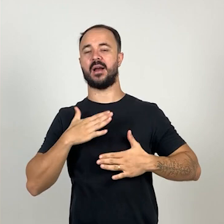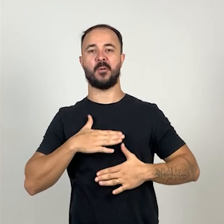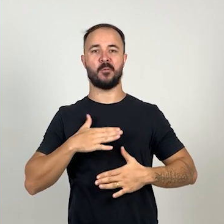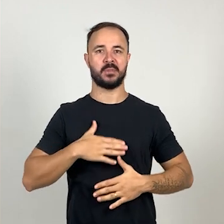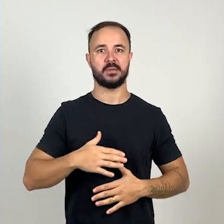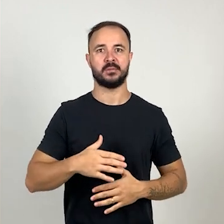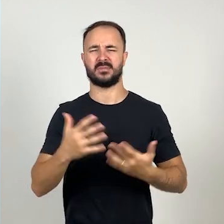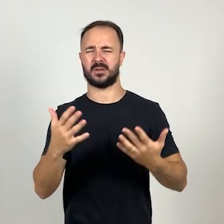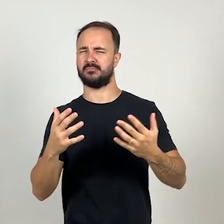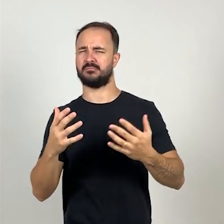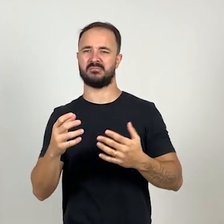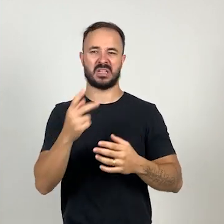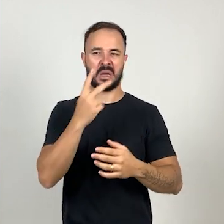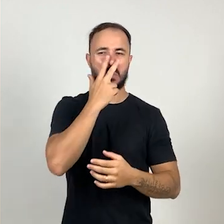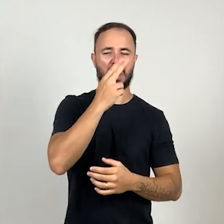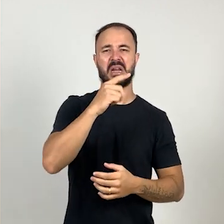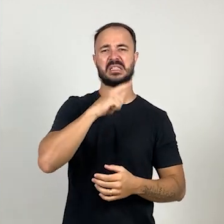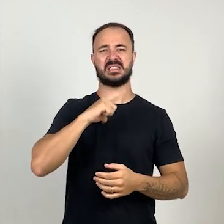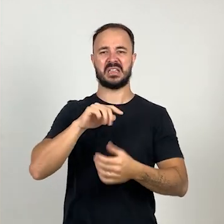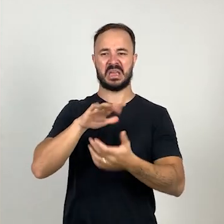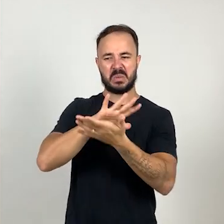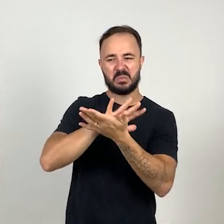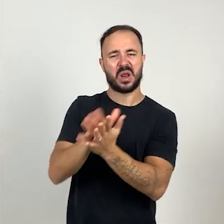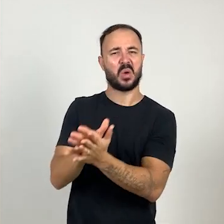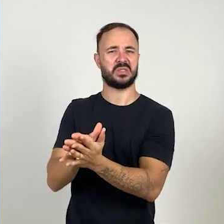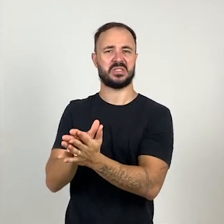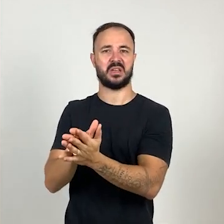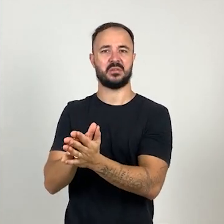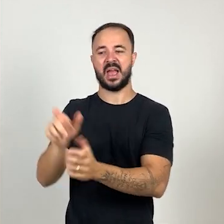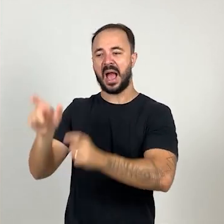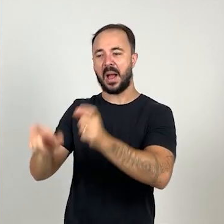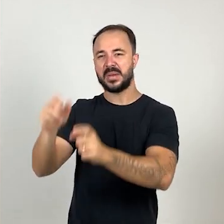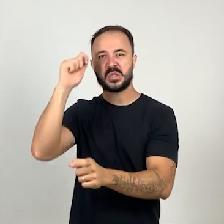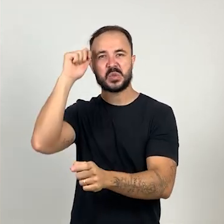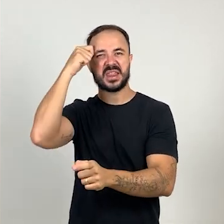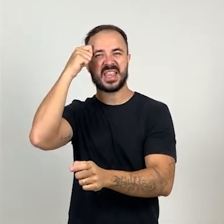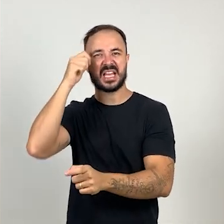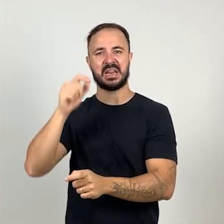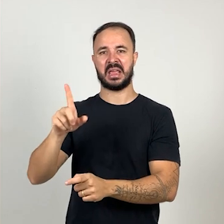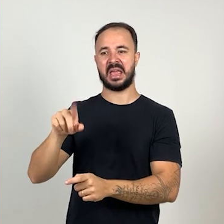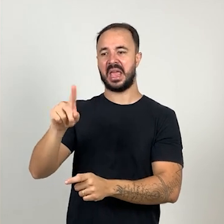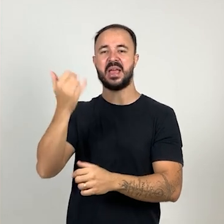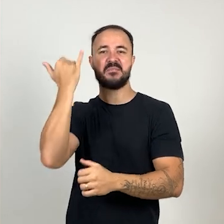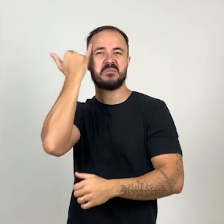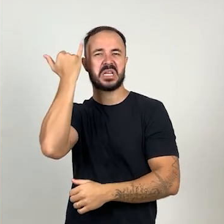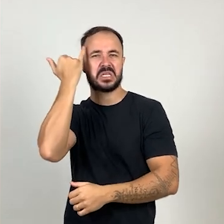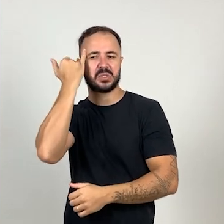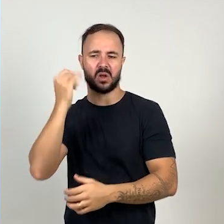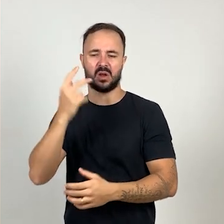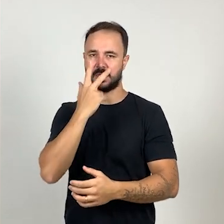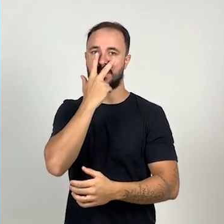de preconceitos, associando pessoas negras à preguiça e ao sofrimento.